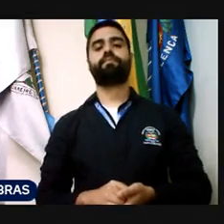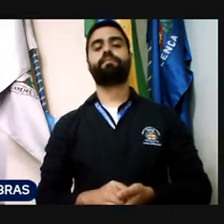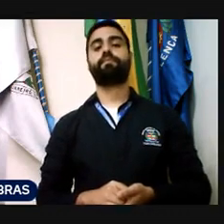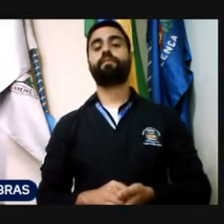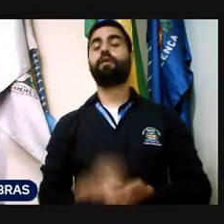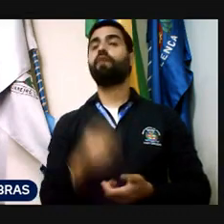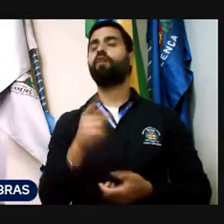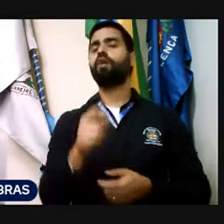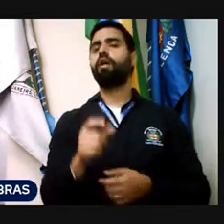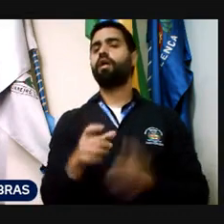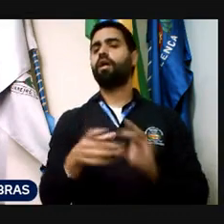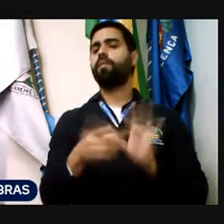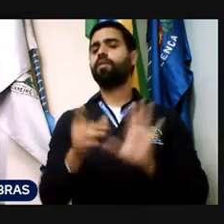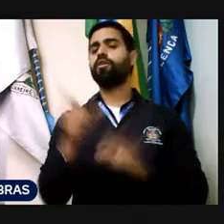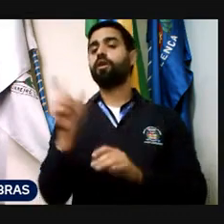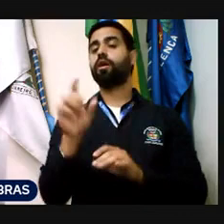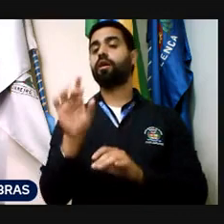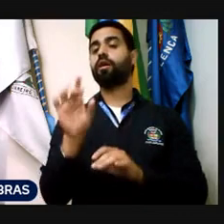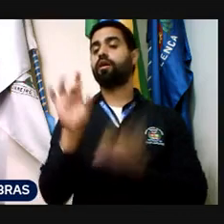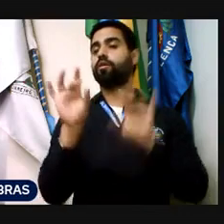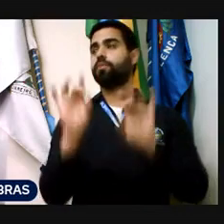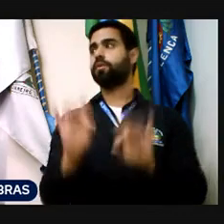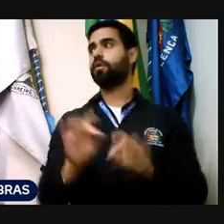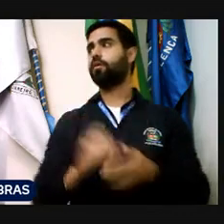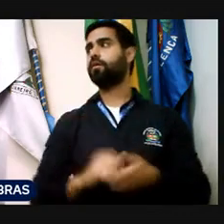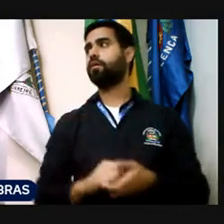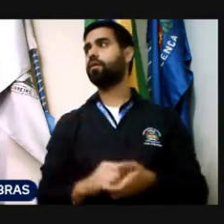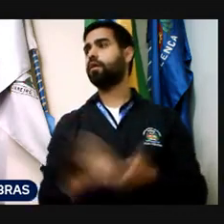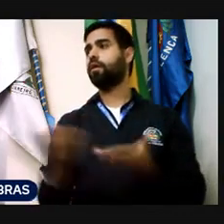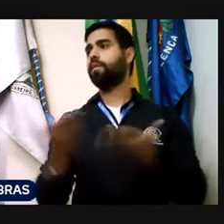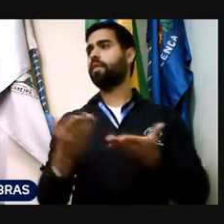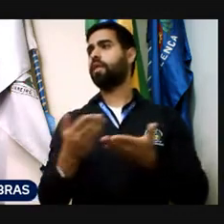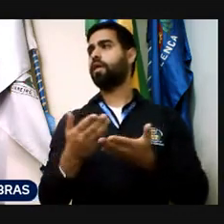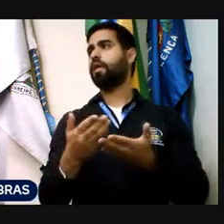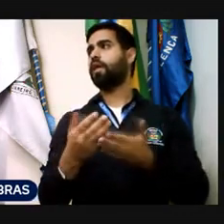dispõe sobre abertura de crédito adicional suplementar para atender a Câmara.